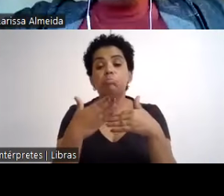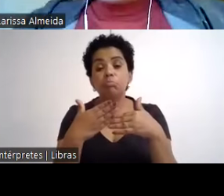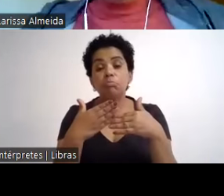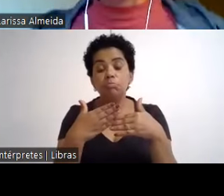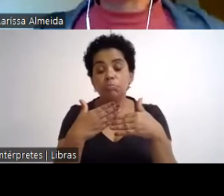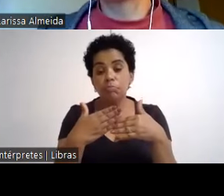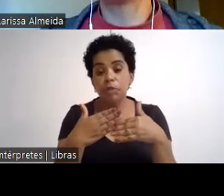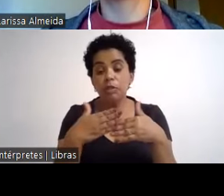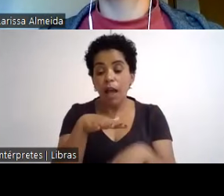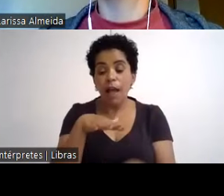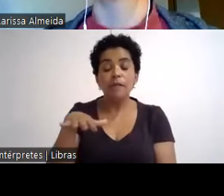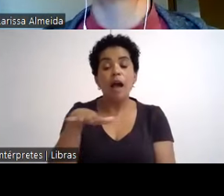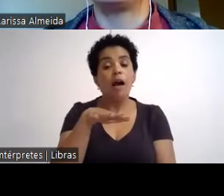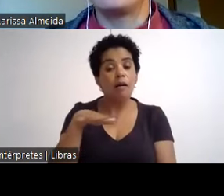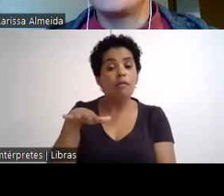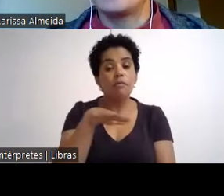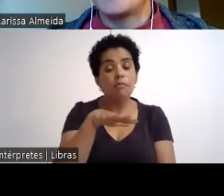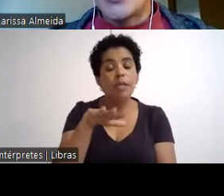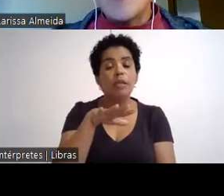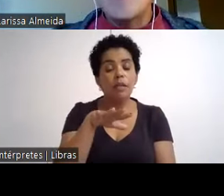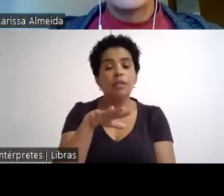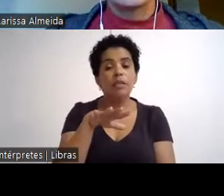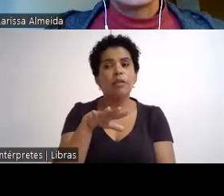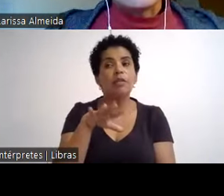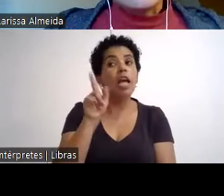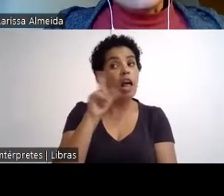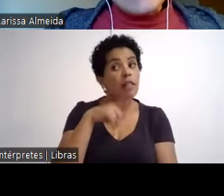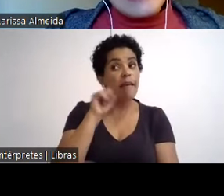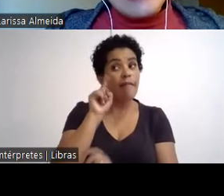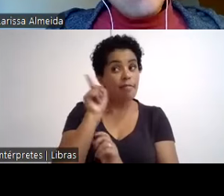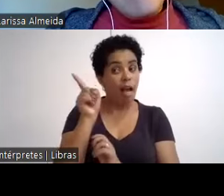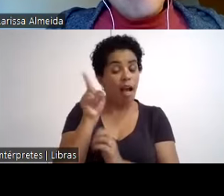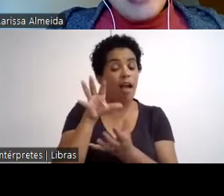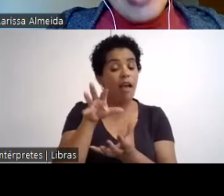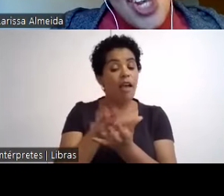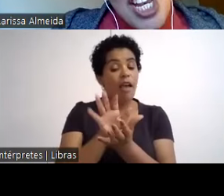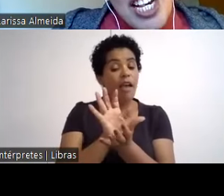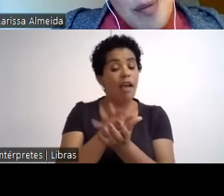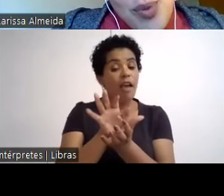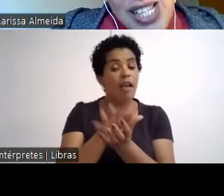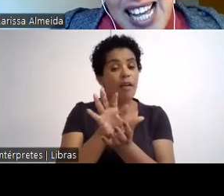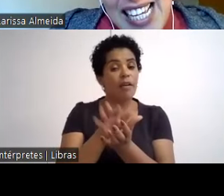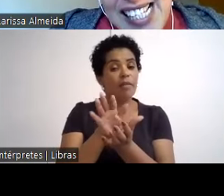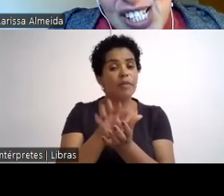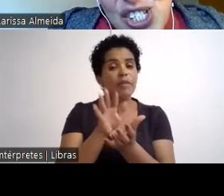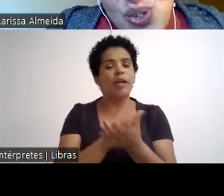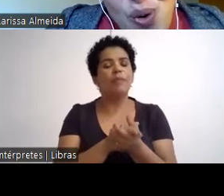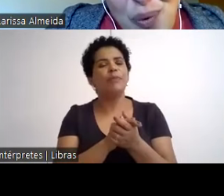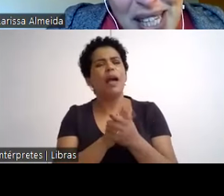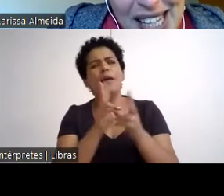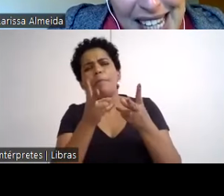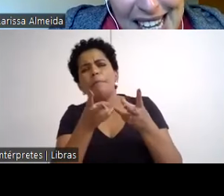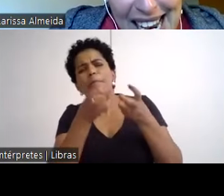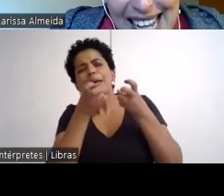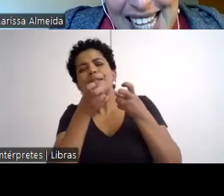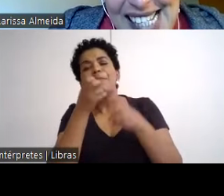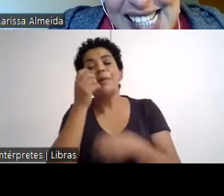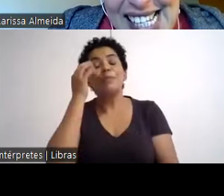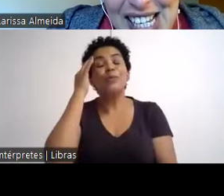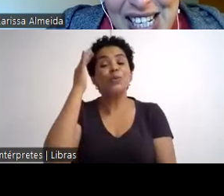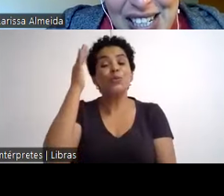essa ambiência que existe em Recife, né? E aí chegamos a esse sonho aqui,